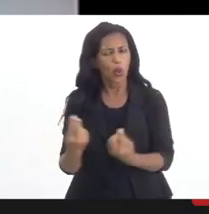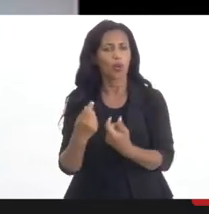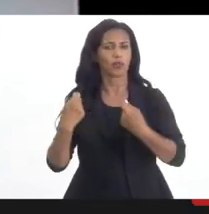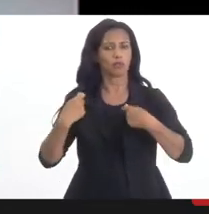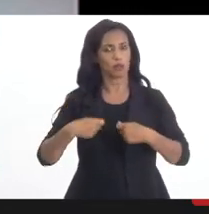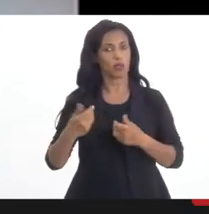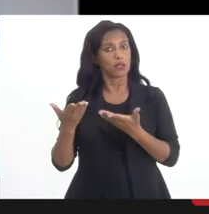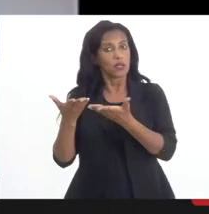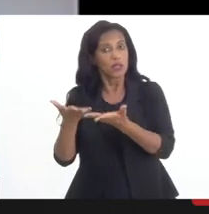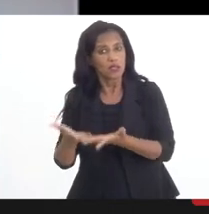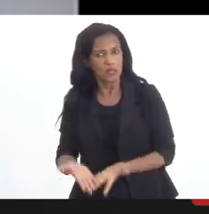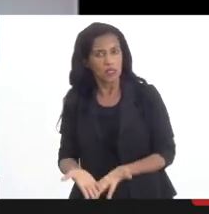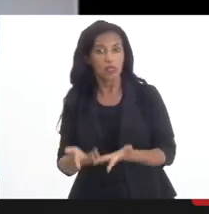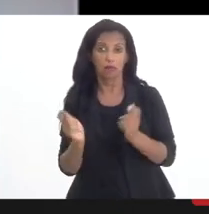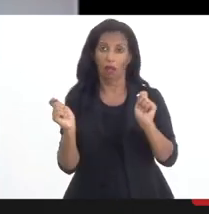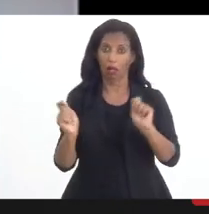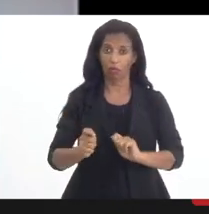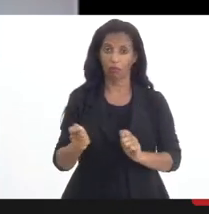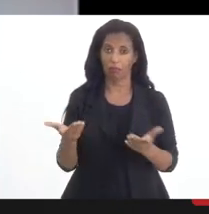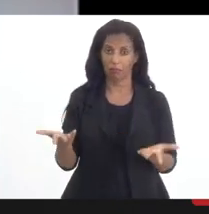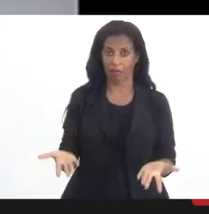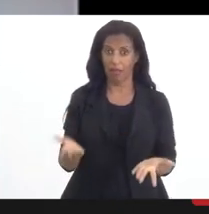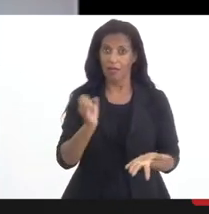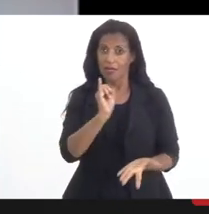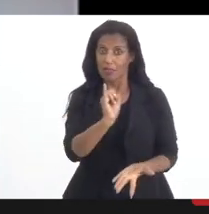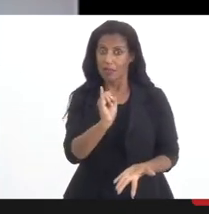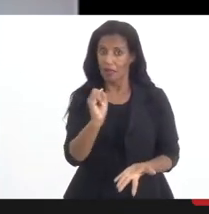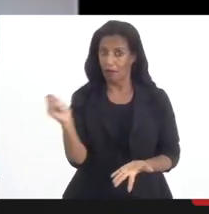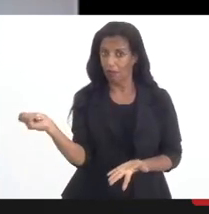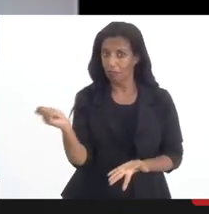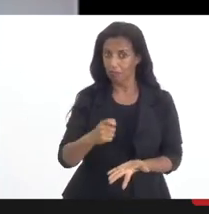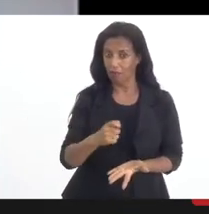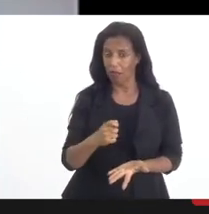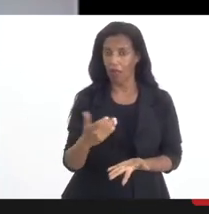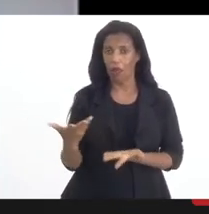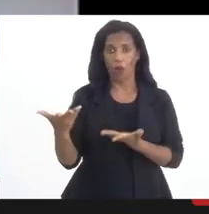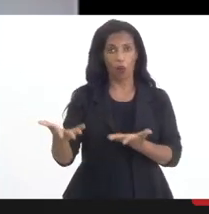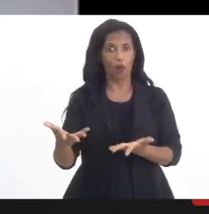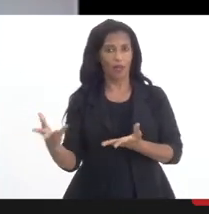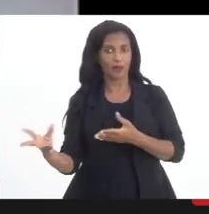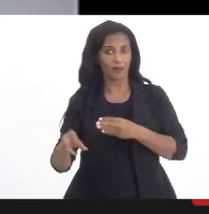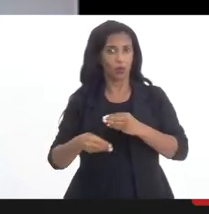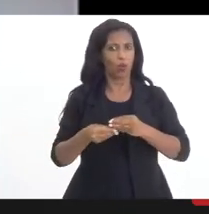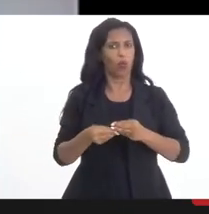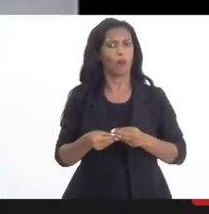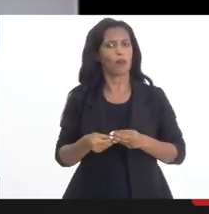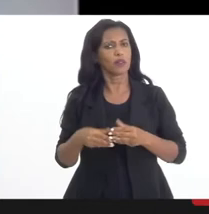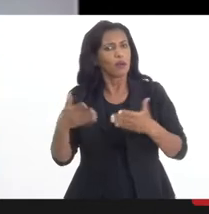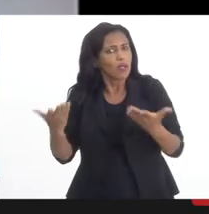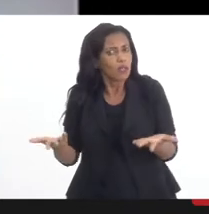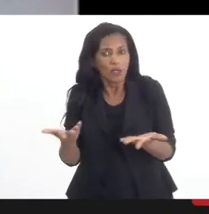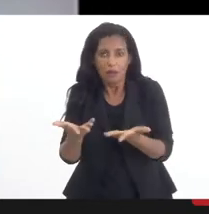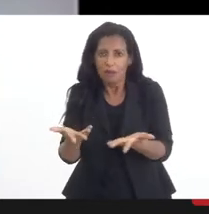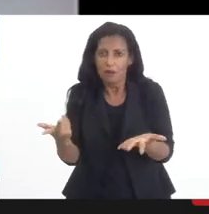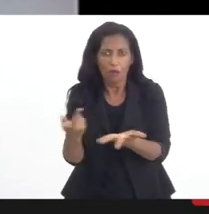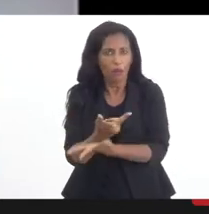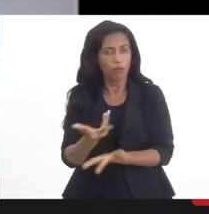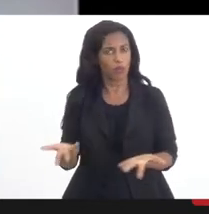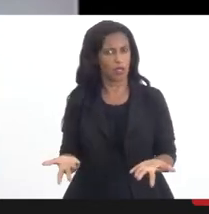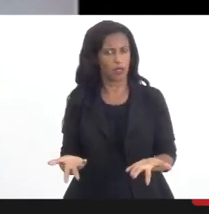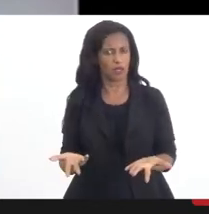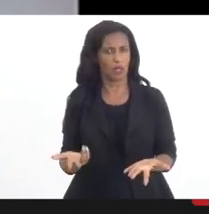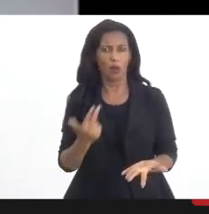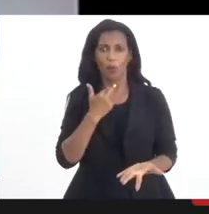se isso for possível, vejam, se isso for possível com essa incorporação, que assim seja, porque não